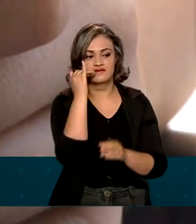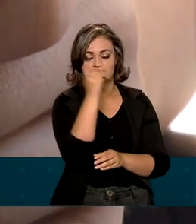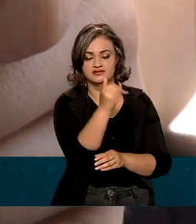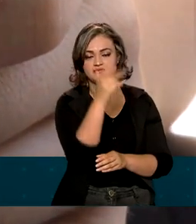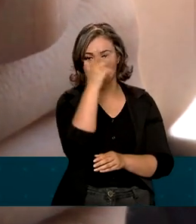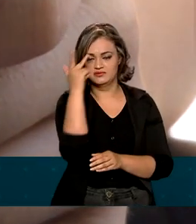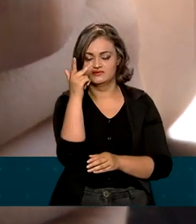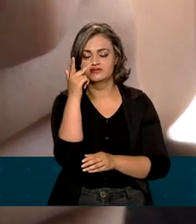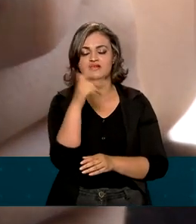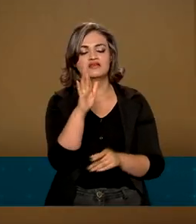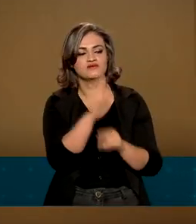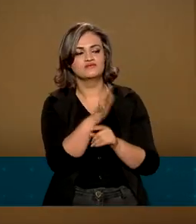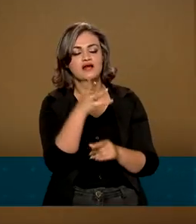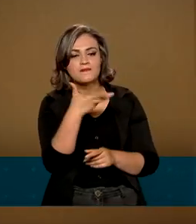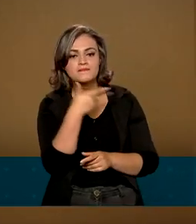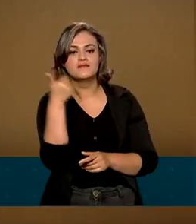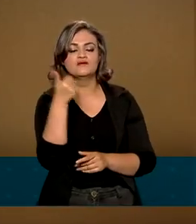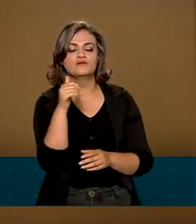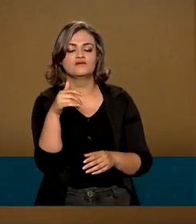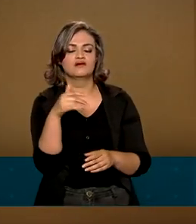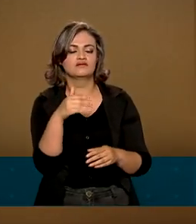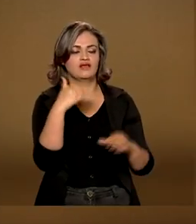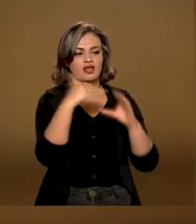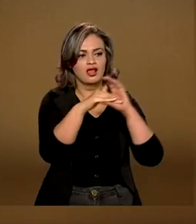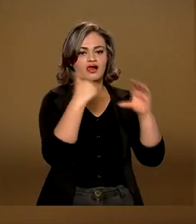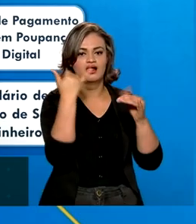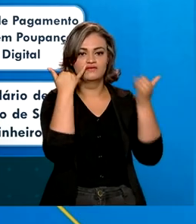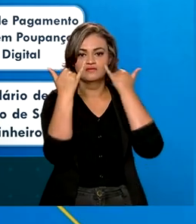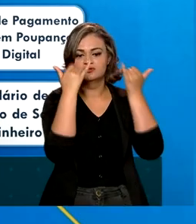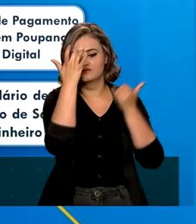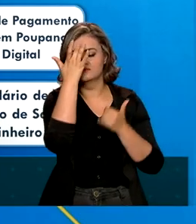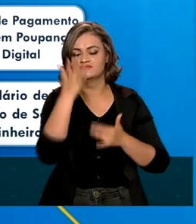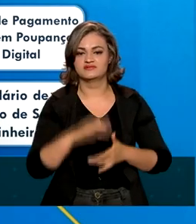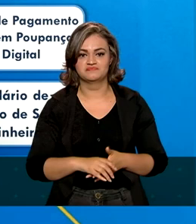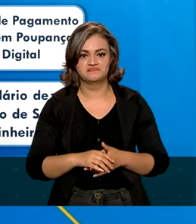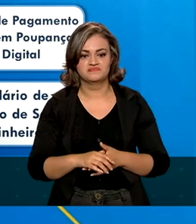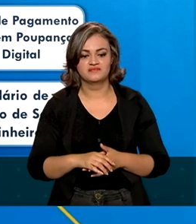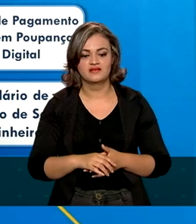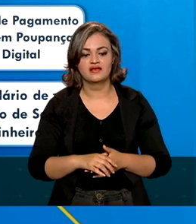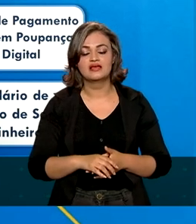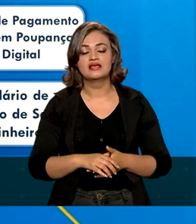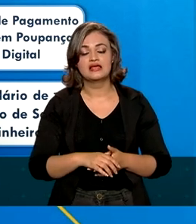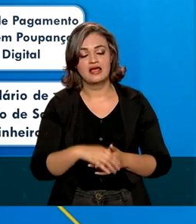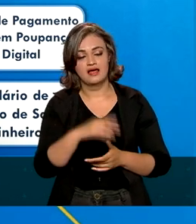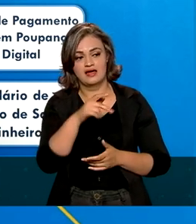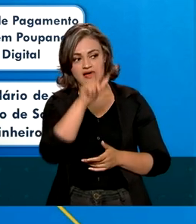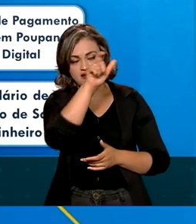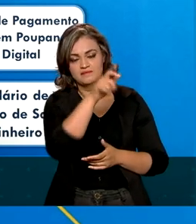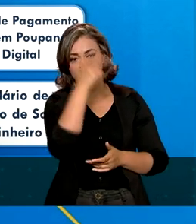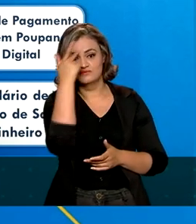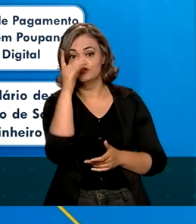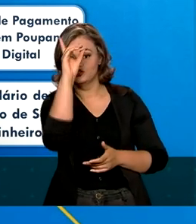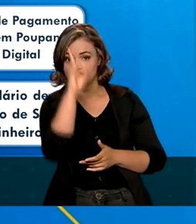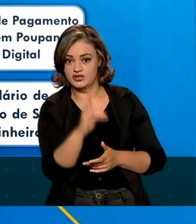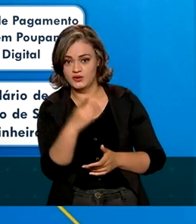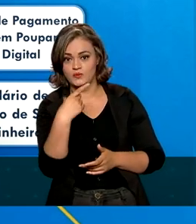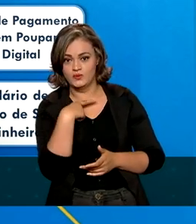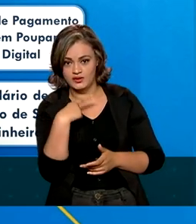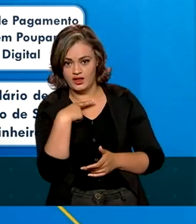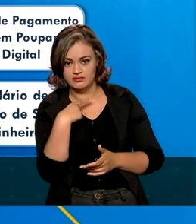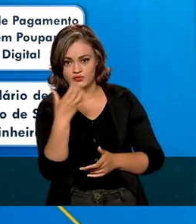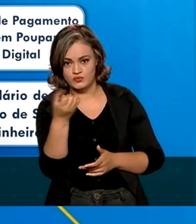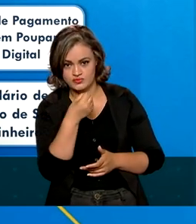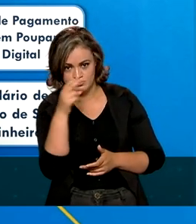emergencial e melhorar, assim, o fluxo de informações. Quem irá receber é o cliente beneficiário do auxílio